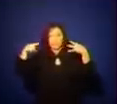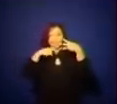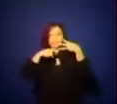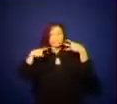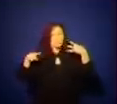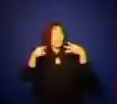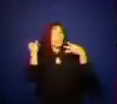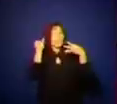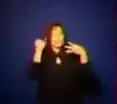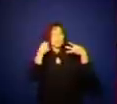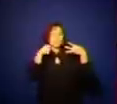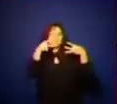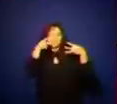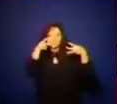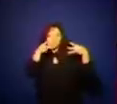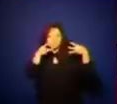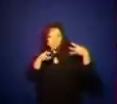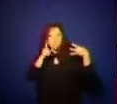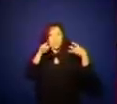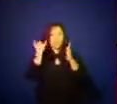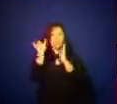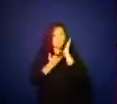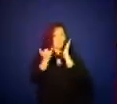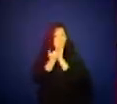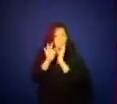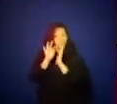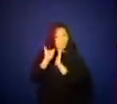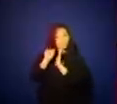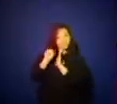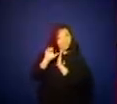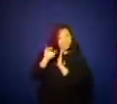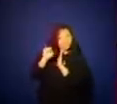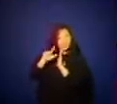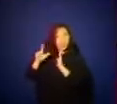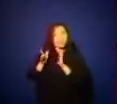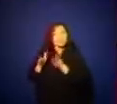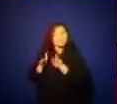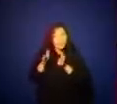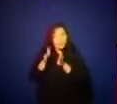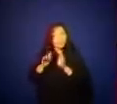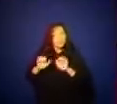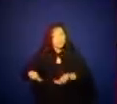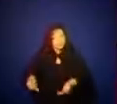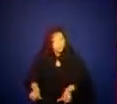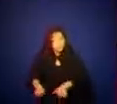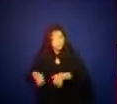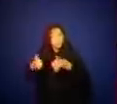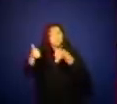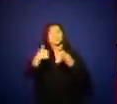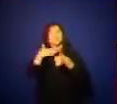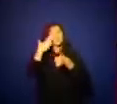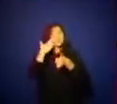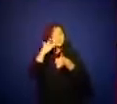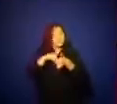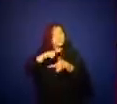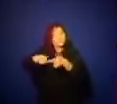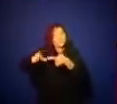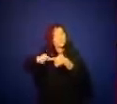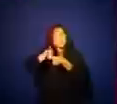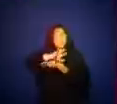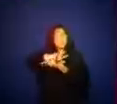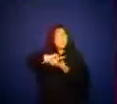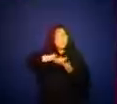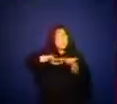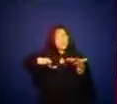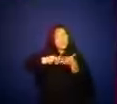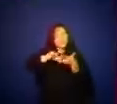expectativas o novo acabou fiscal que tudo indica que a gente caminha bem né mesmo ele não estando pronto a